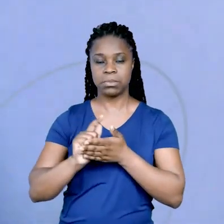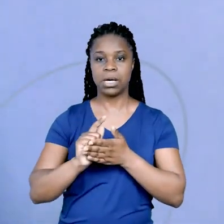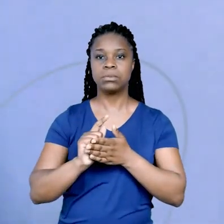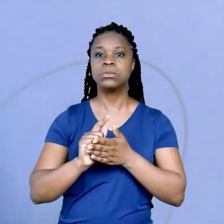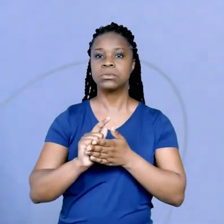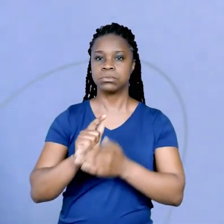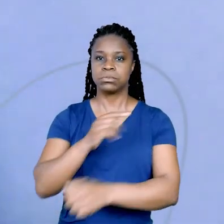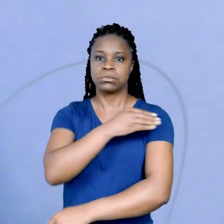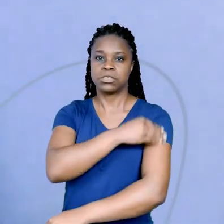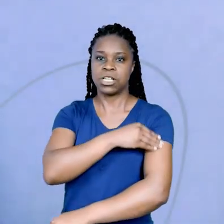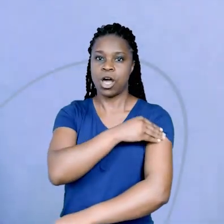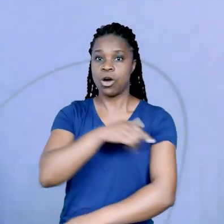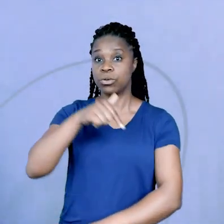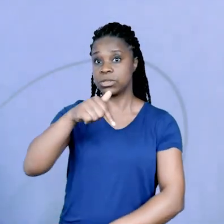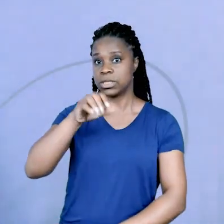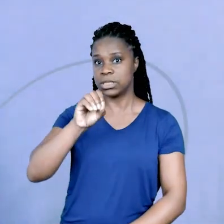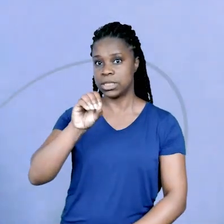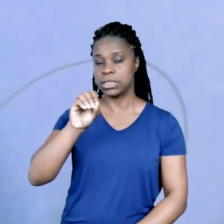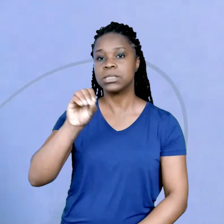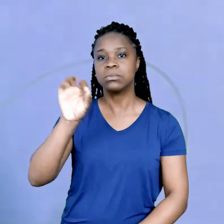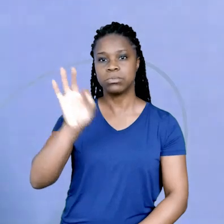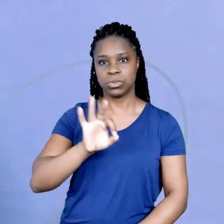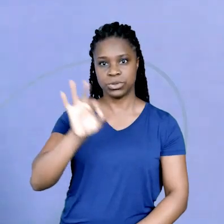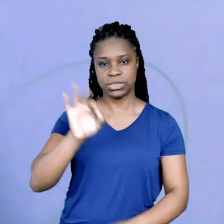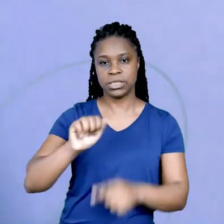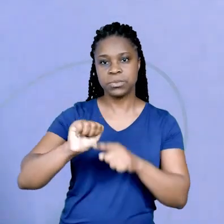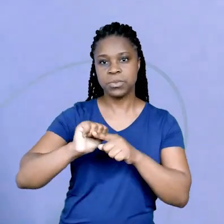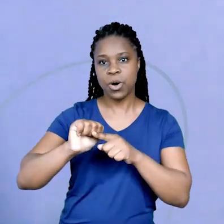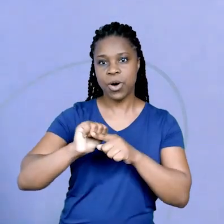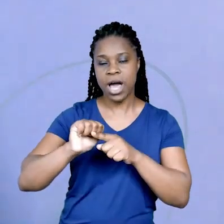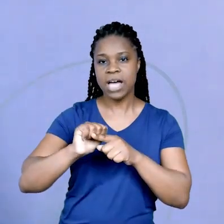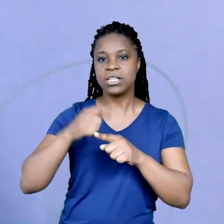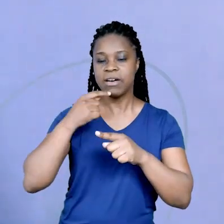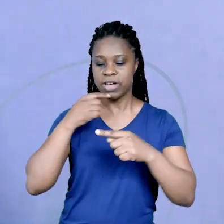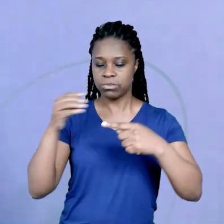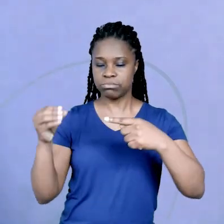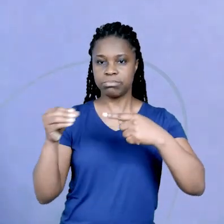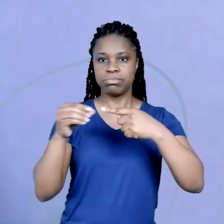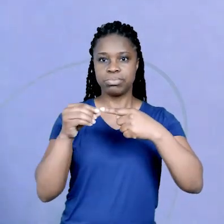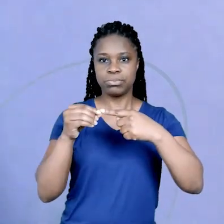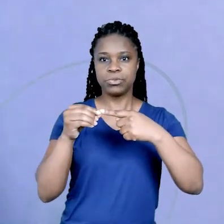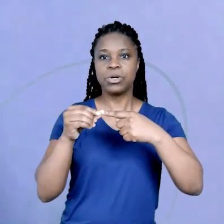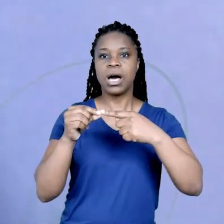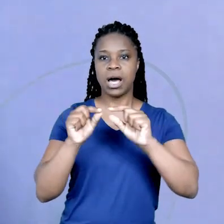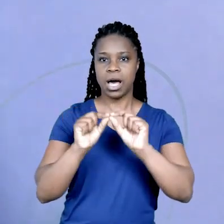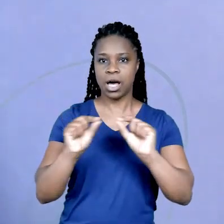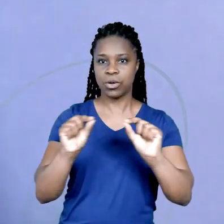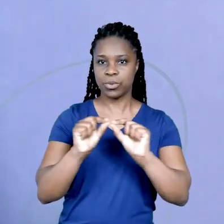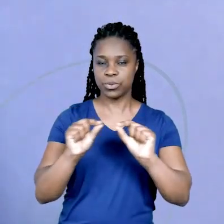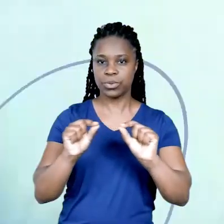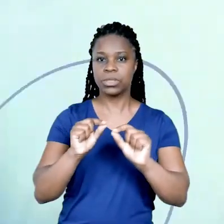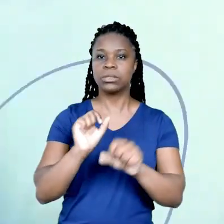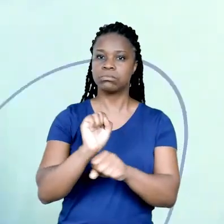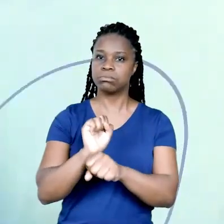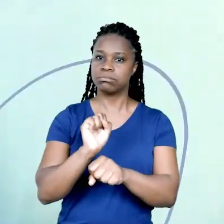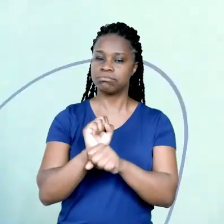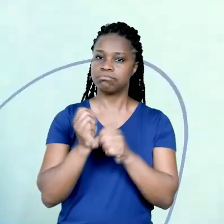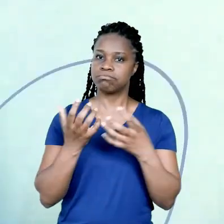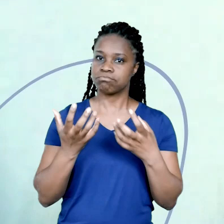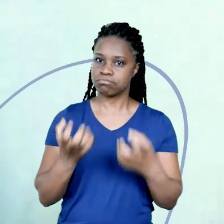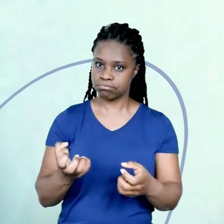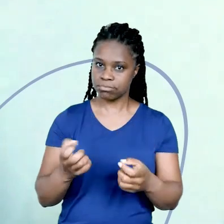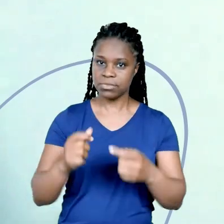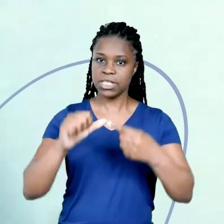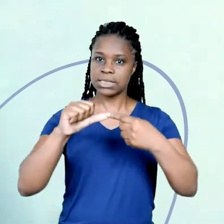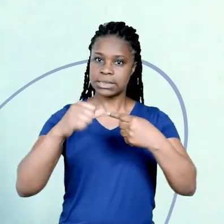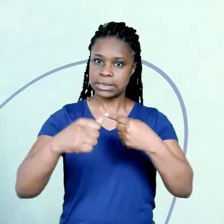álcool a 70% na borracha do carpule no qual será acoplada a agulha e espere secar. Remova